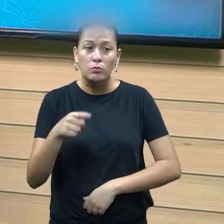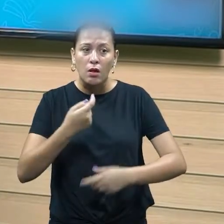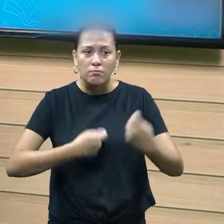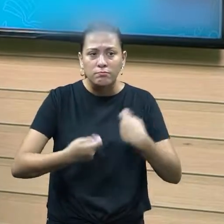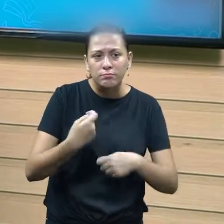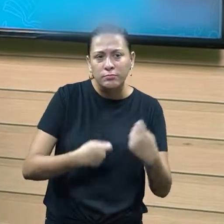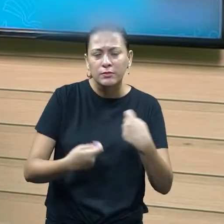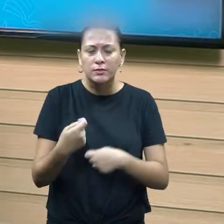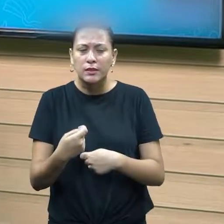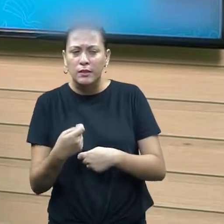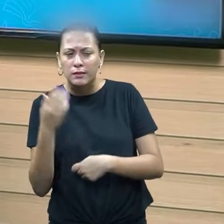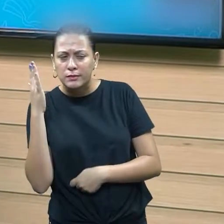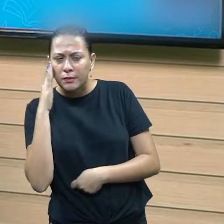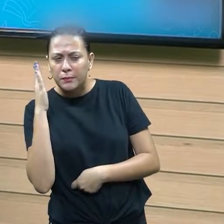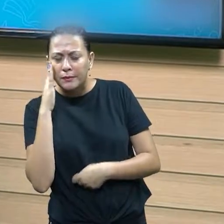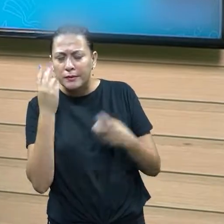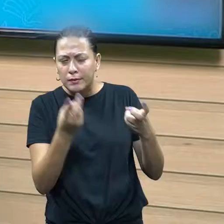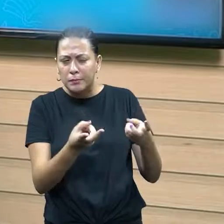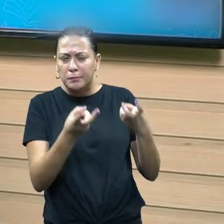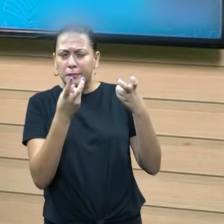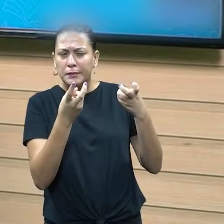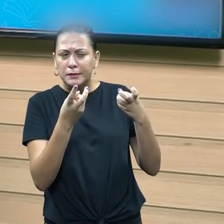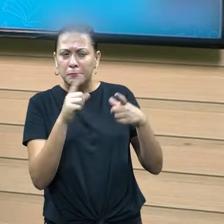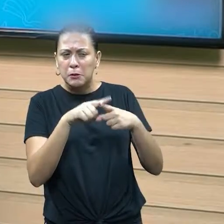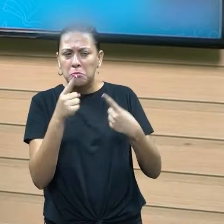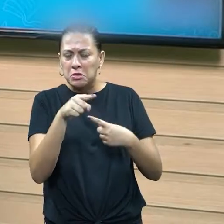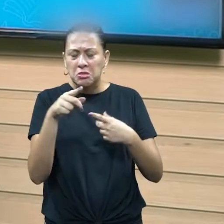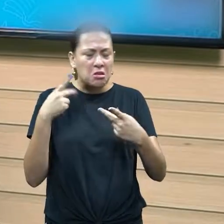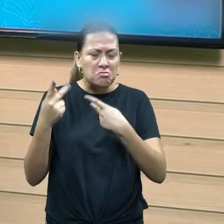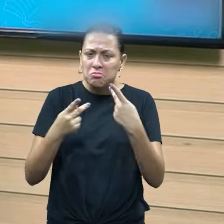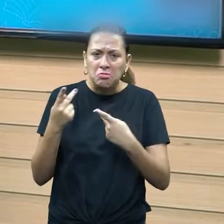eu consigo captar e que não foi dito. Então,